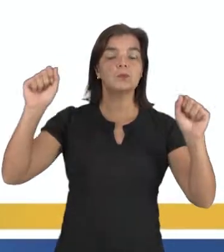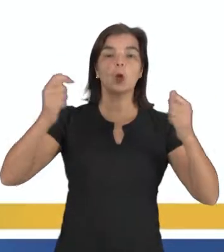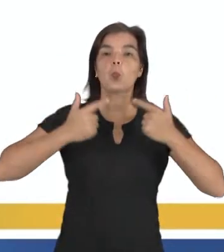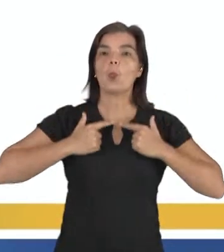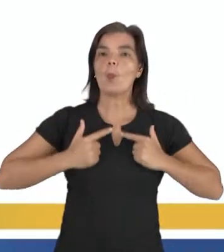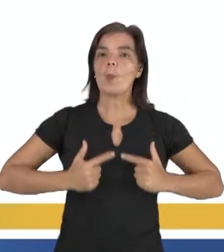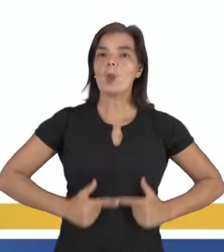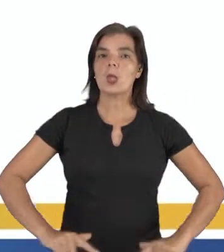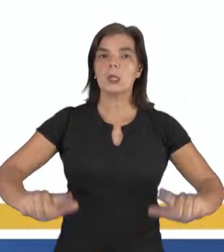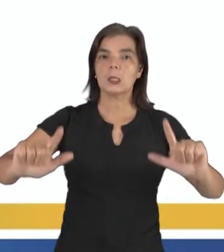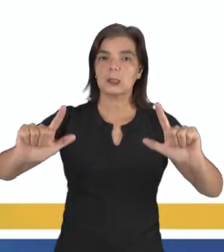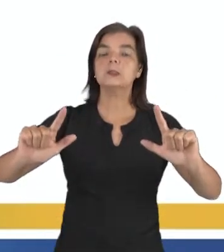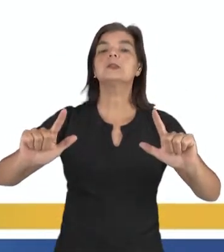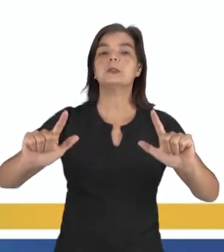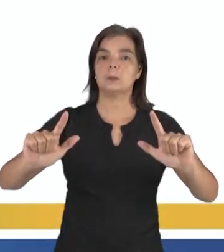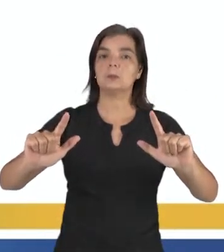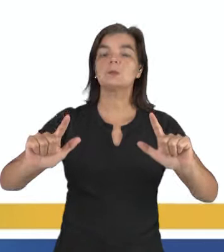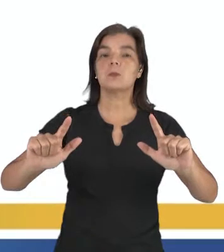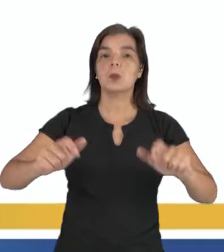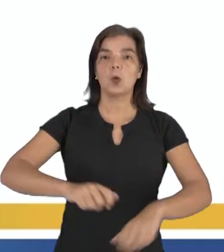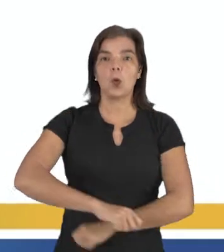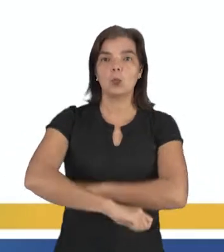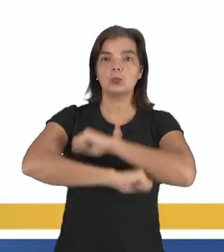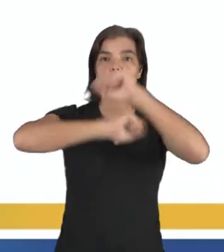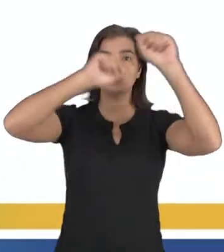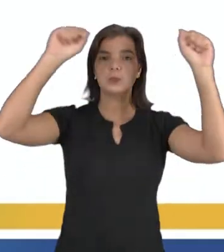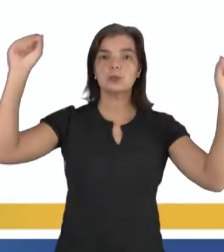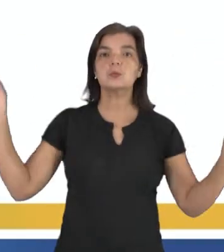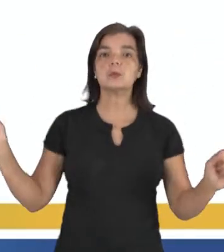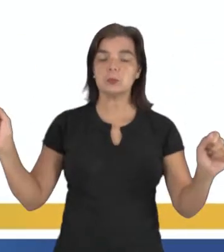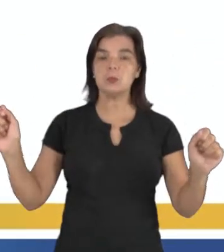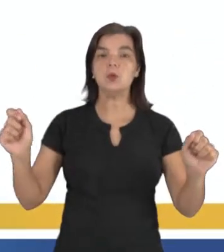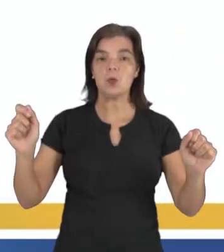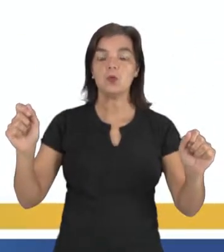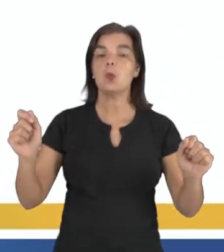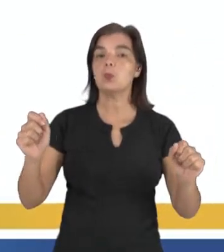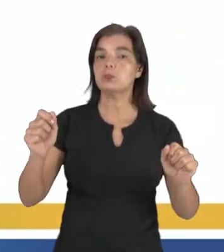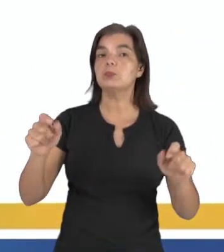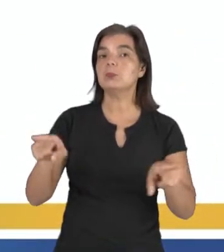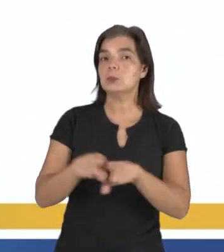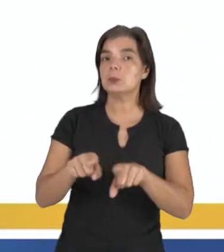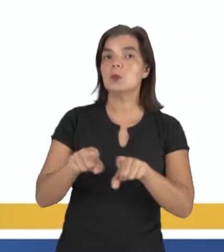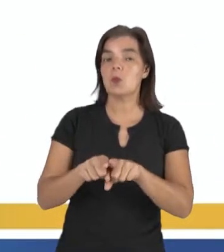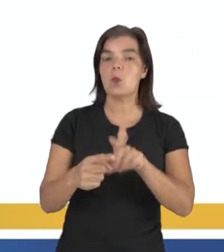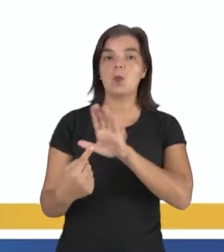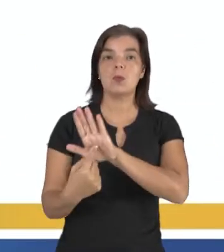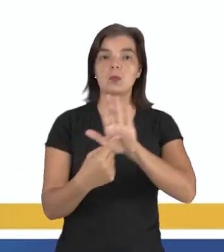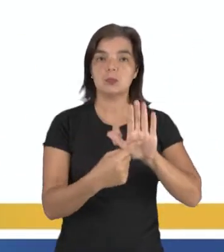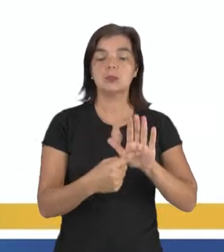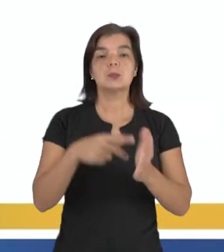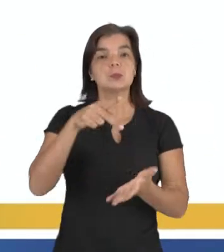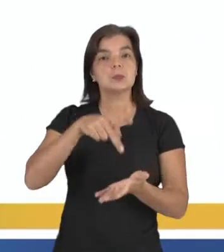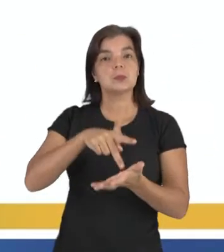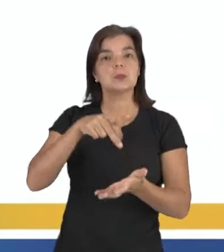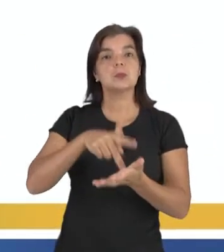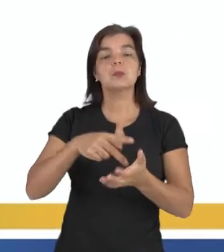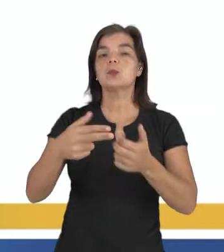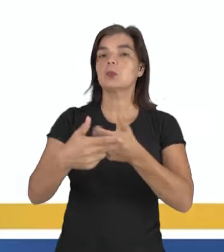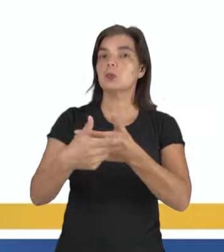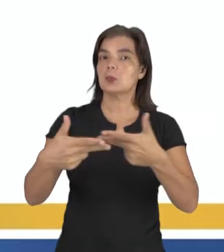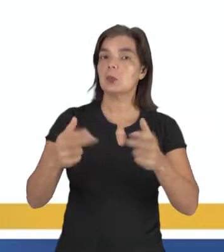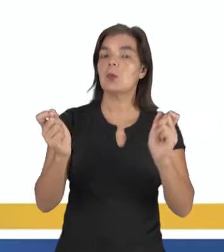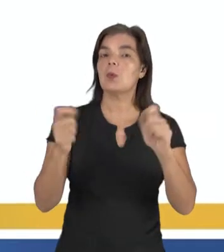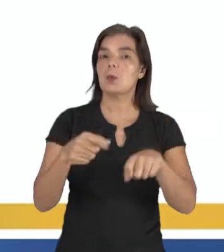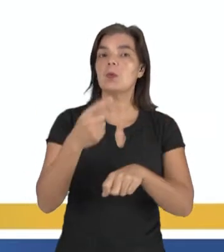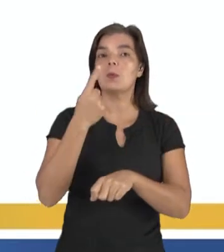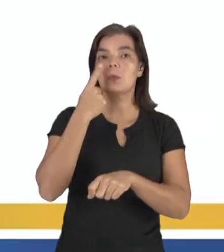aparece nua, como se ela estivesse sendo descoberta, um pano. Então, esse símbolo da verdade como algo que